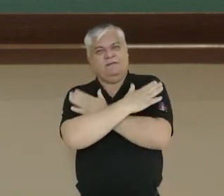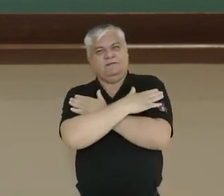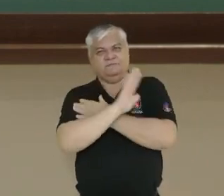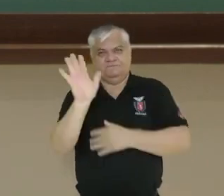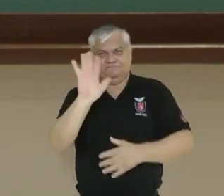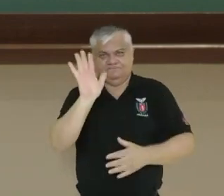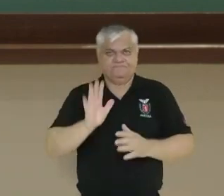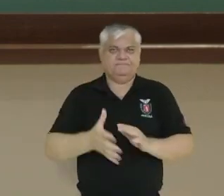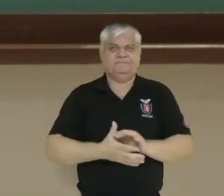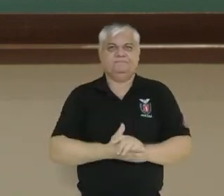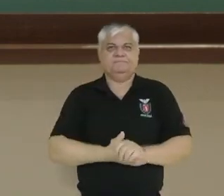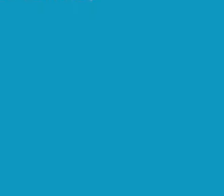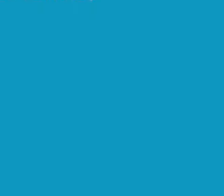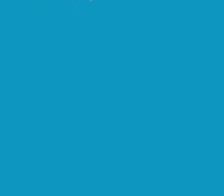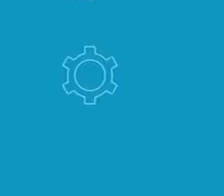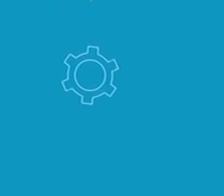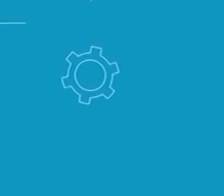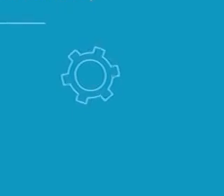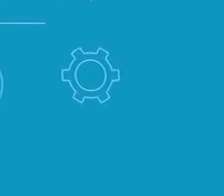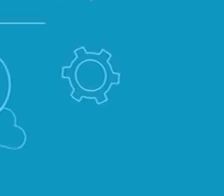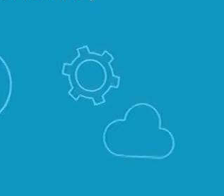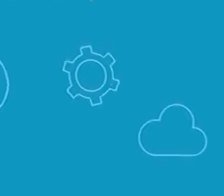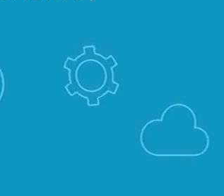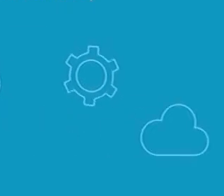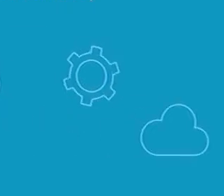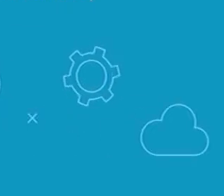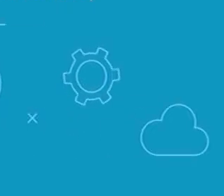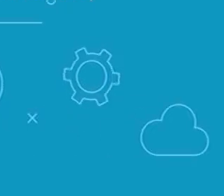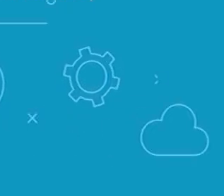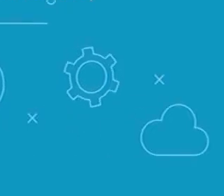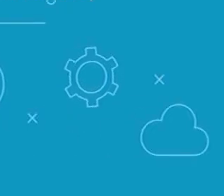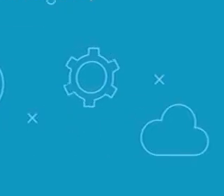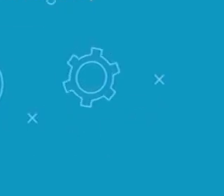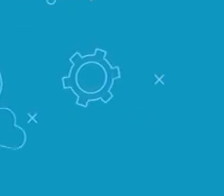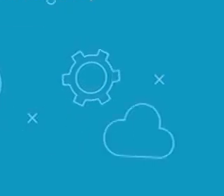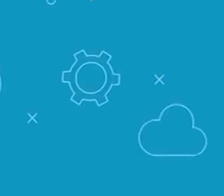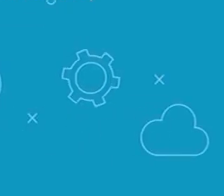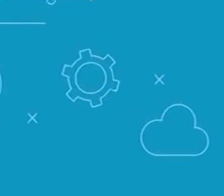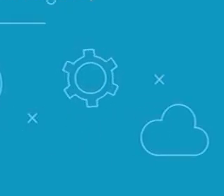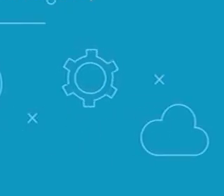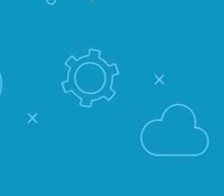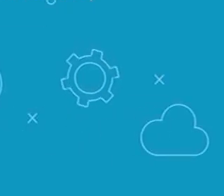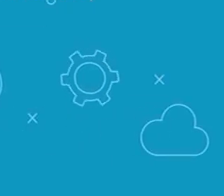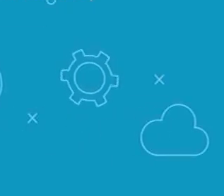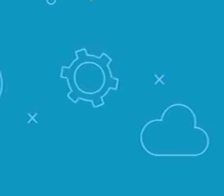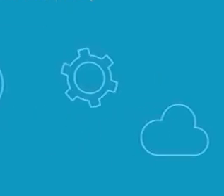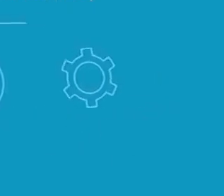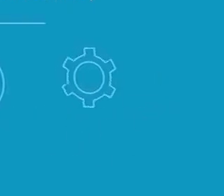todos.